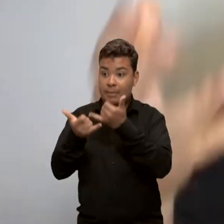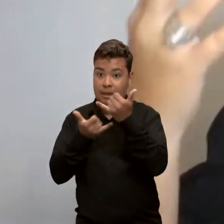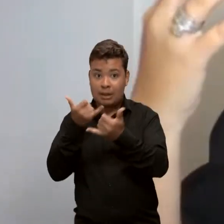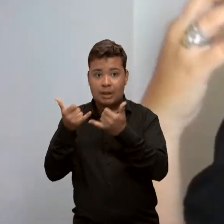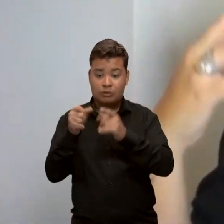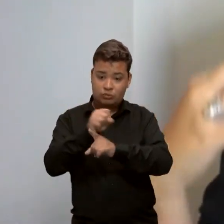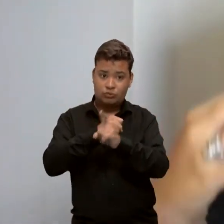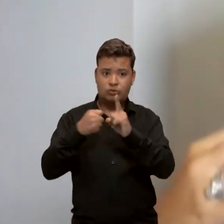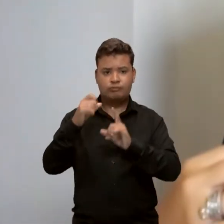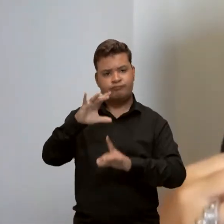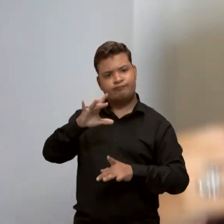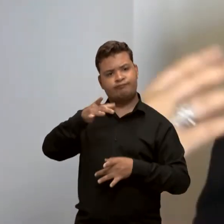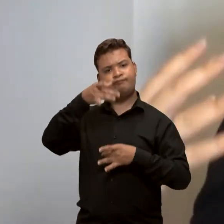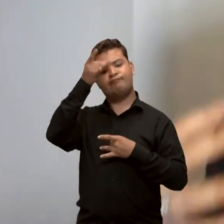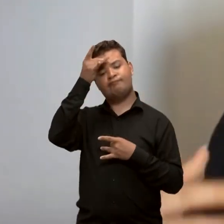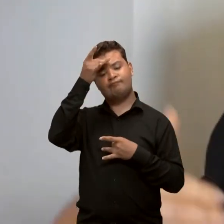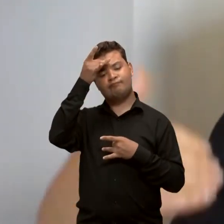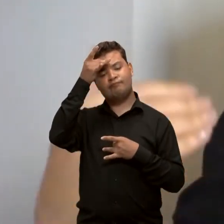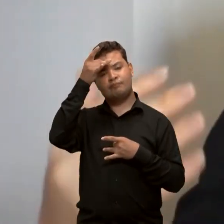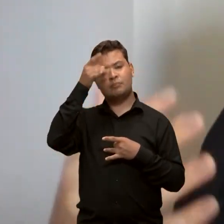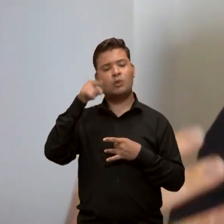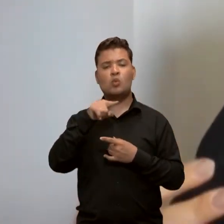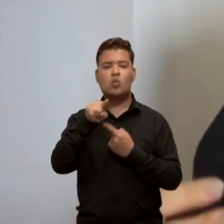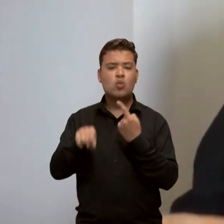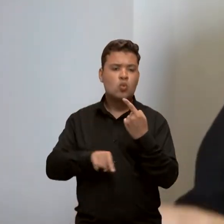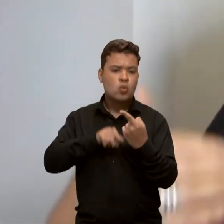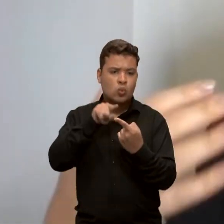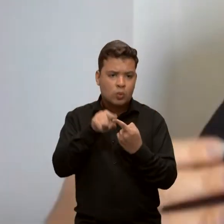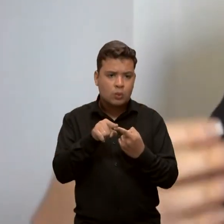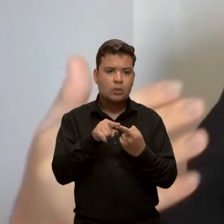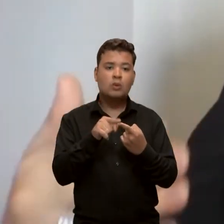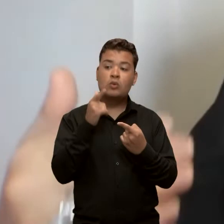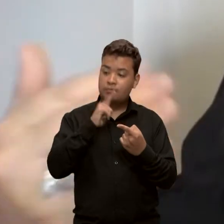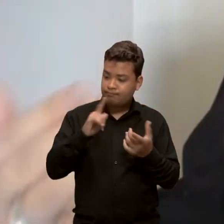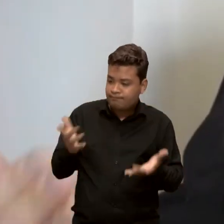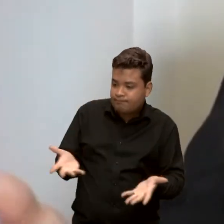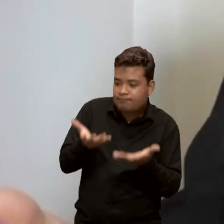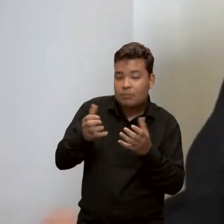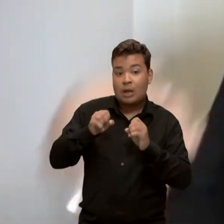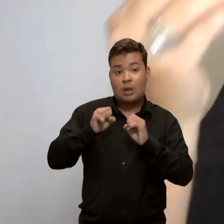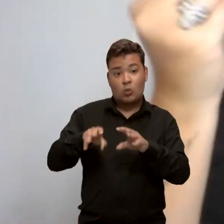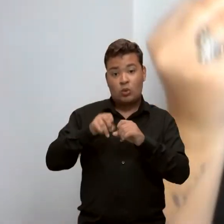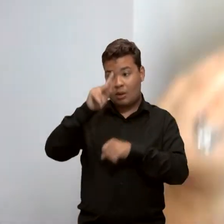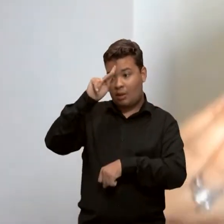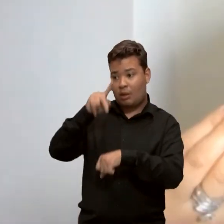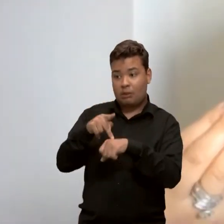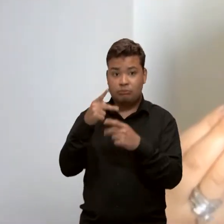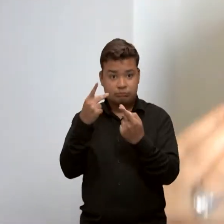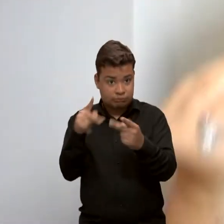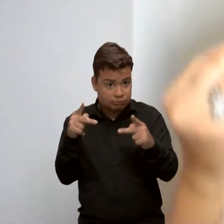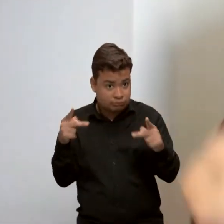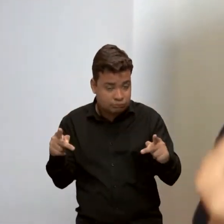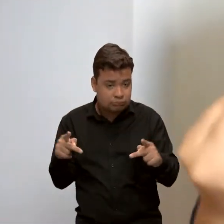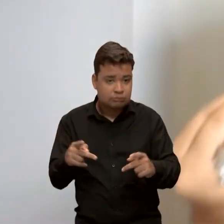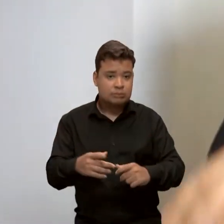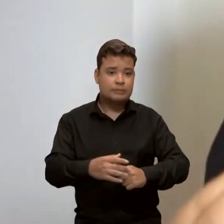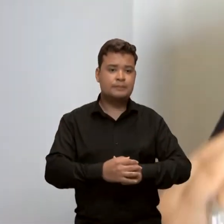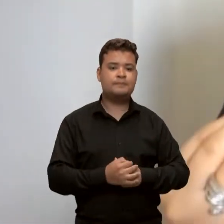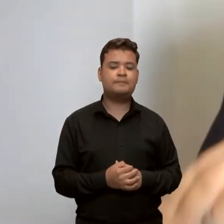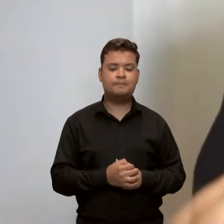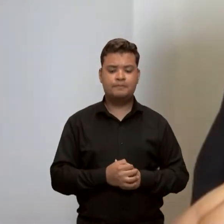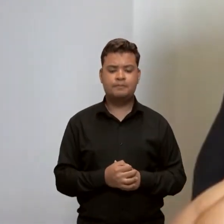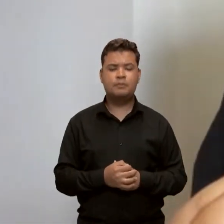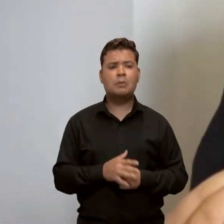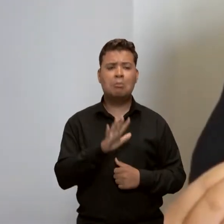sociais que tenham o objetivo de promover uma educação emancipadora. E sim, digo